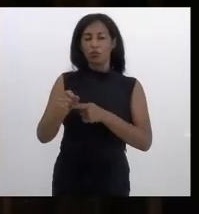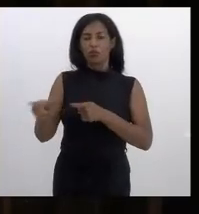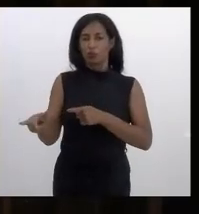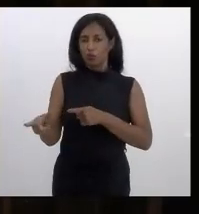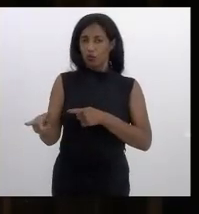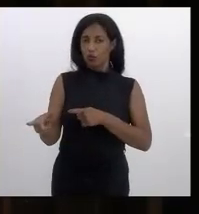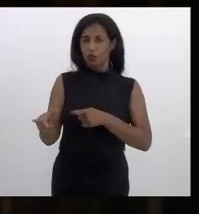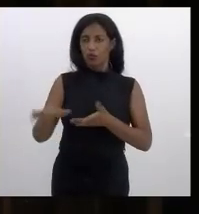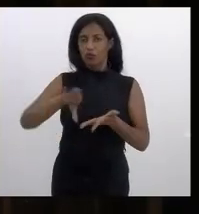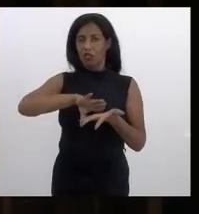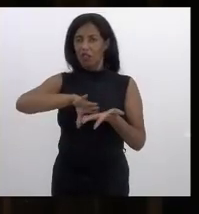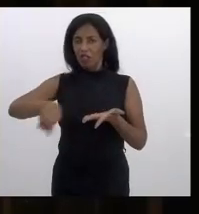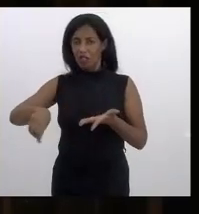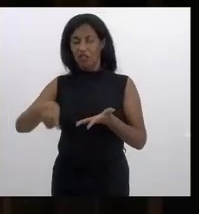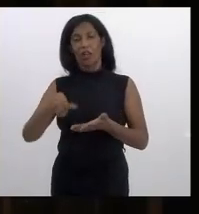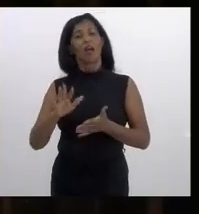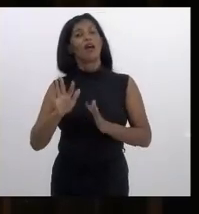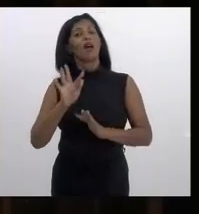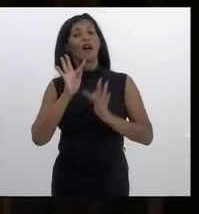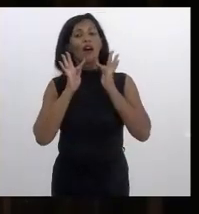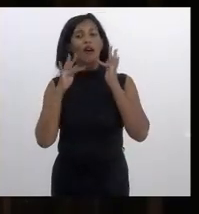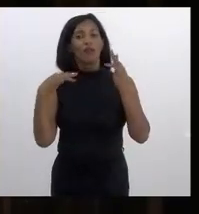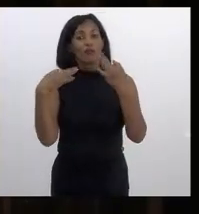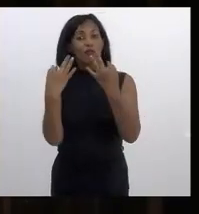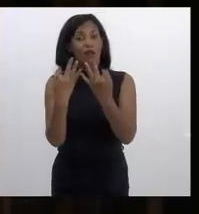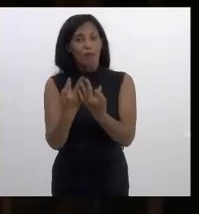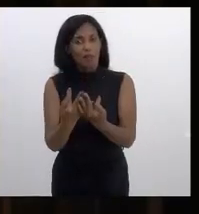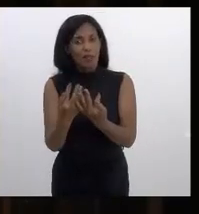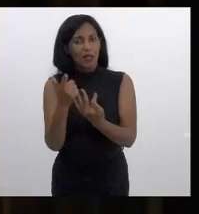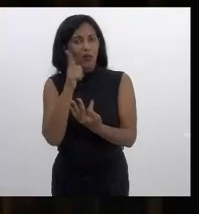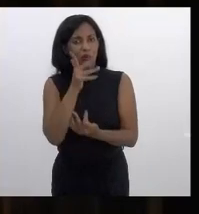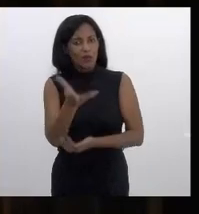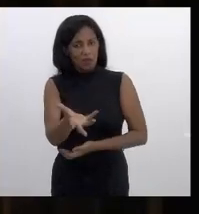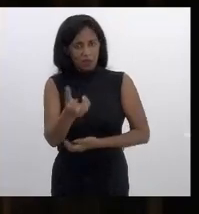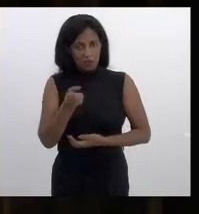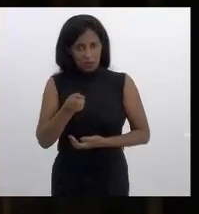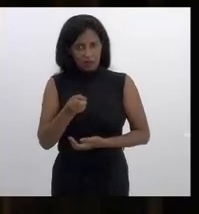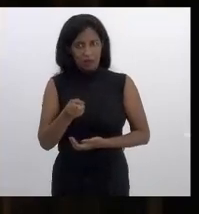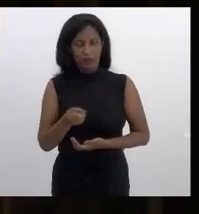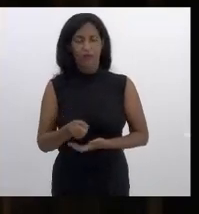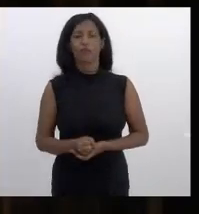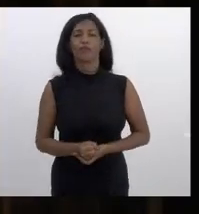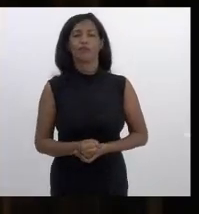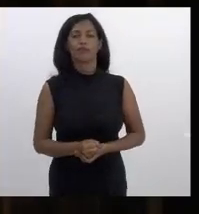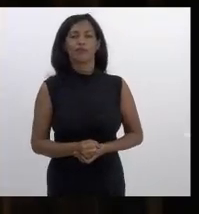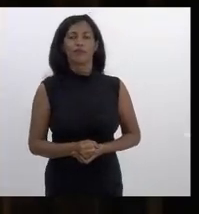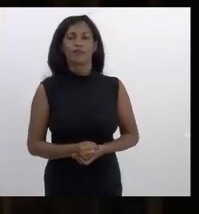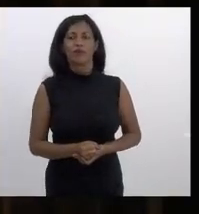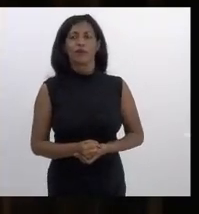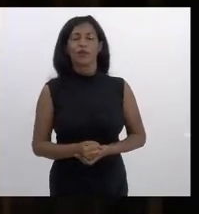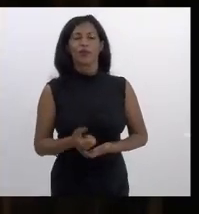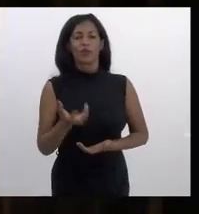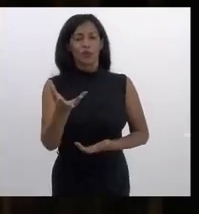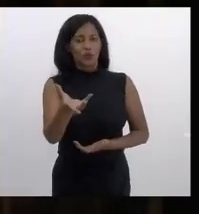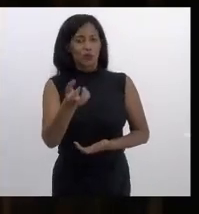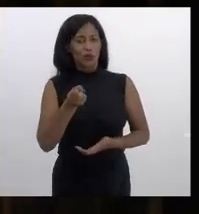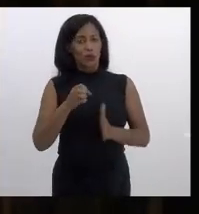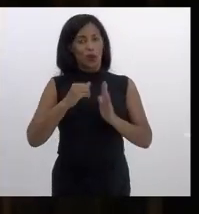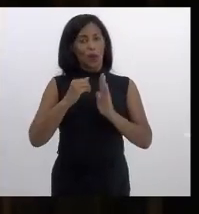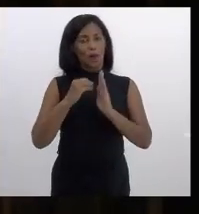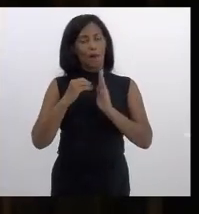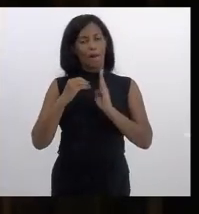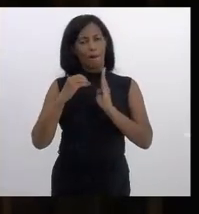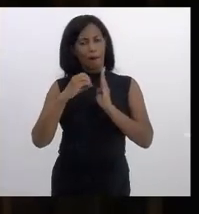excluídas as famílias recebam para completamente ao toque recebo a sua o seu benefício o